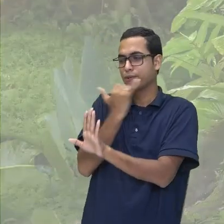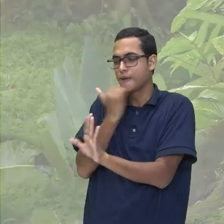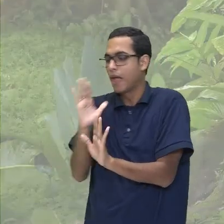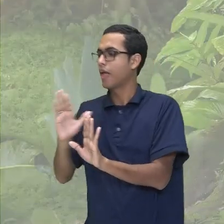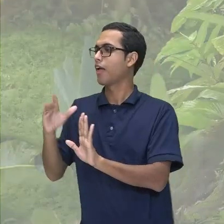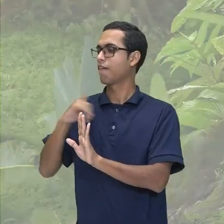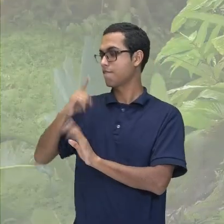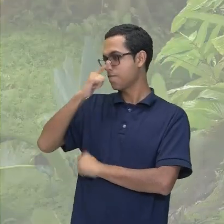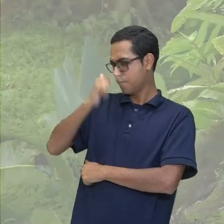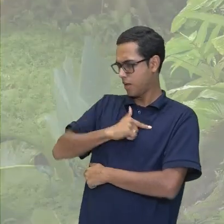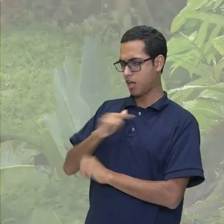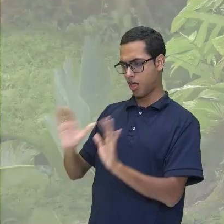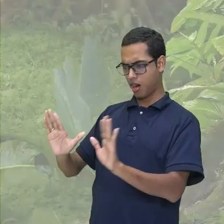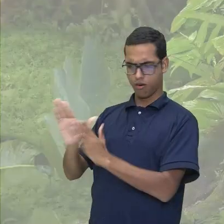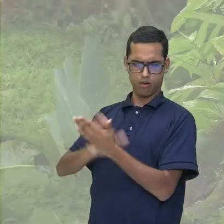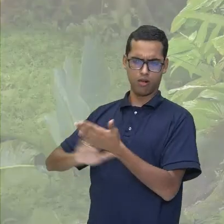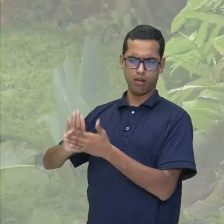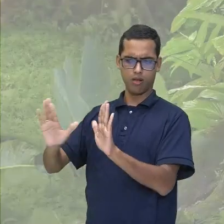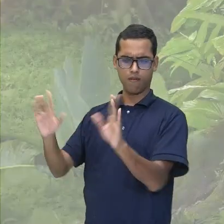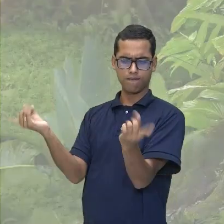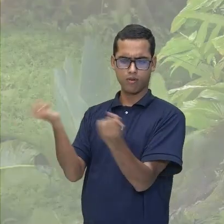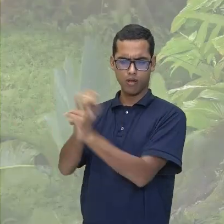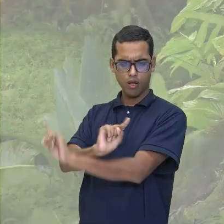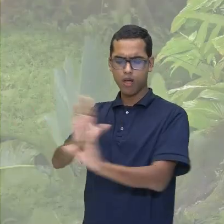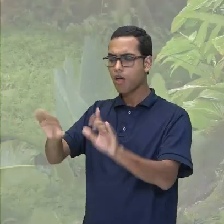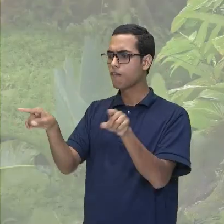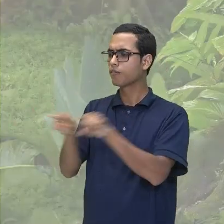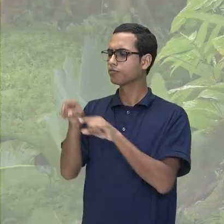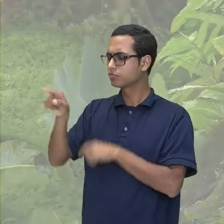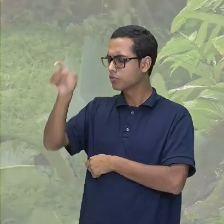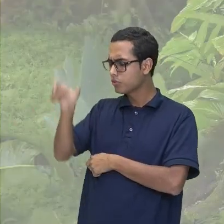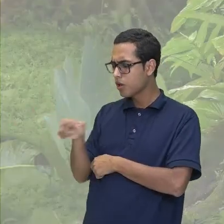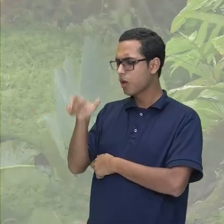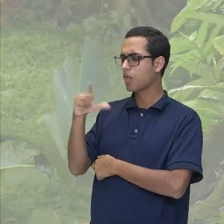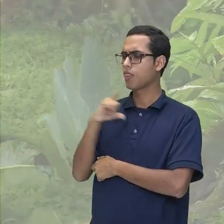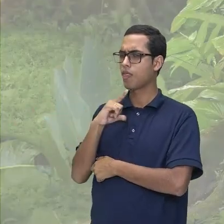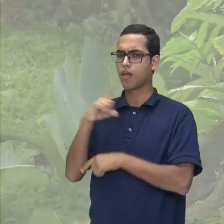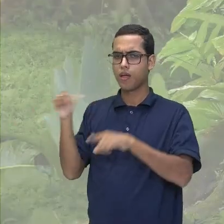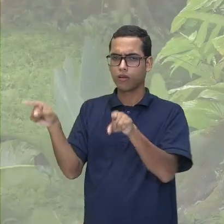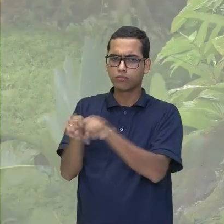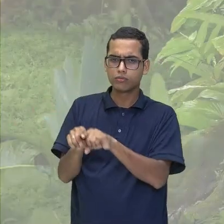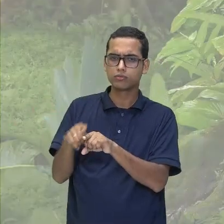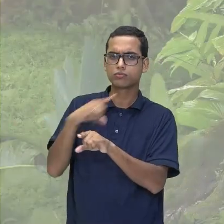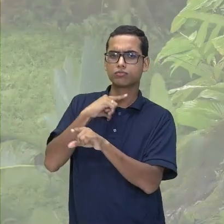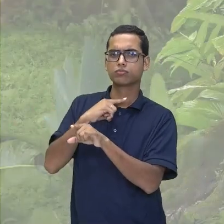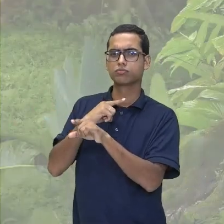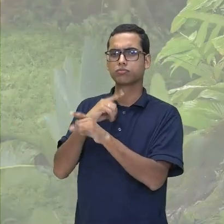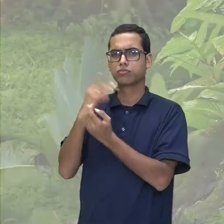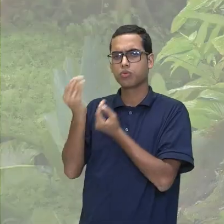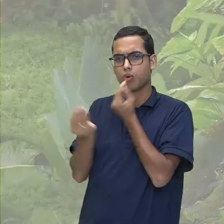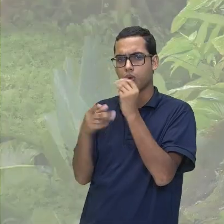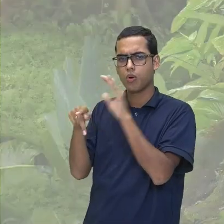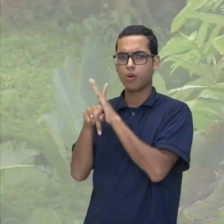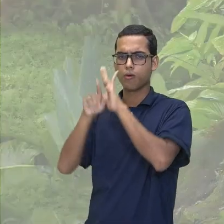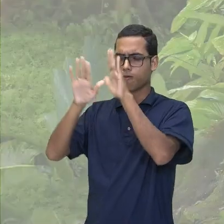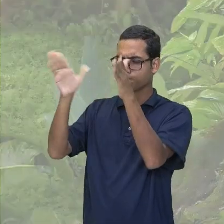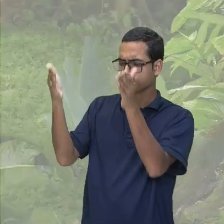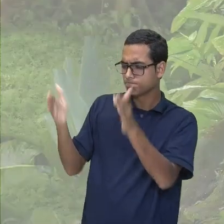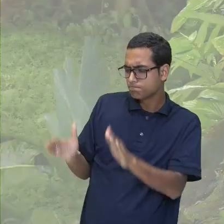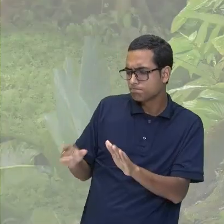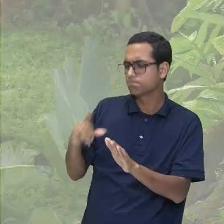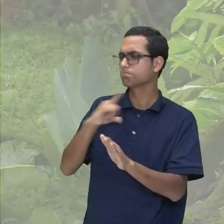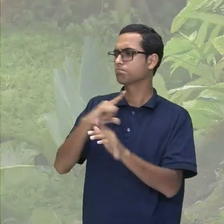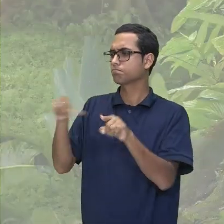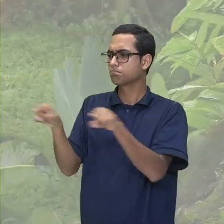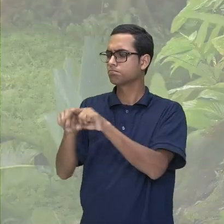é feia, né? Muito pelo contrário, né? A senhora tem aí uns bordados no seu corpo, você tem